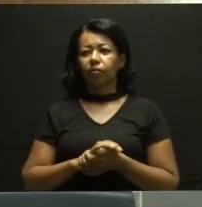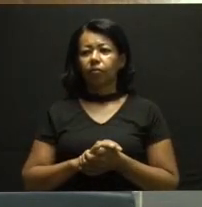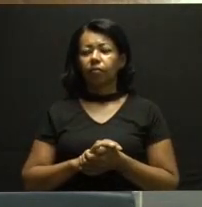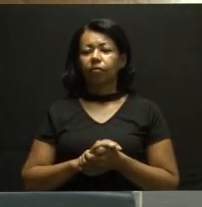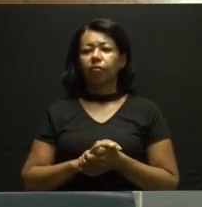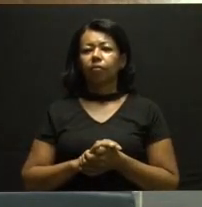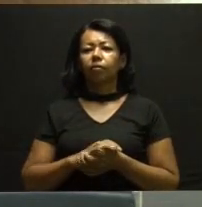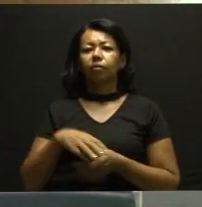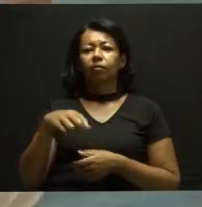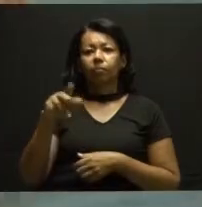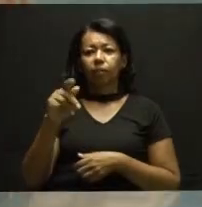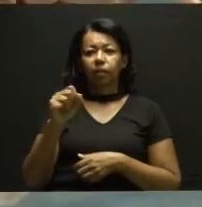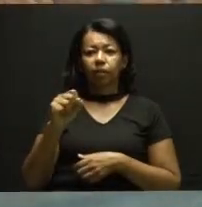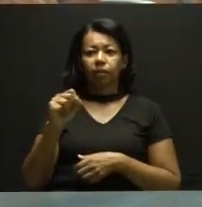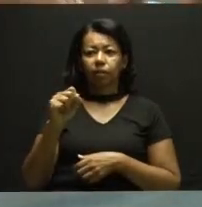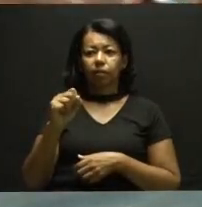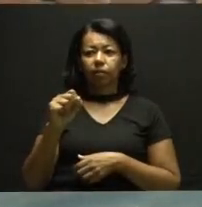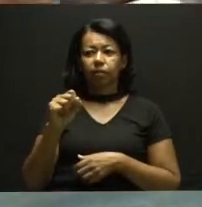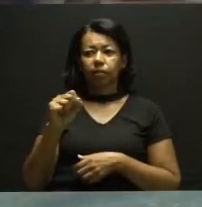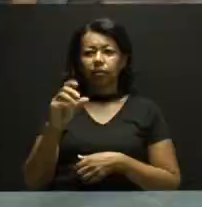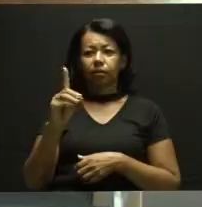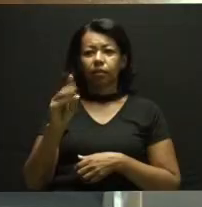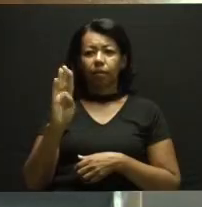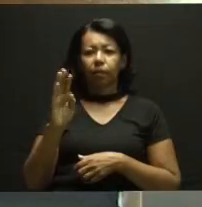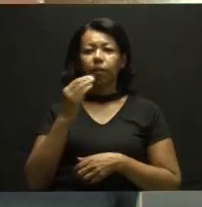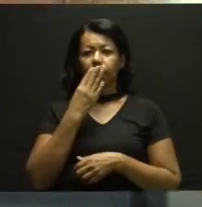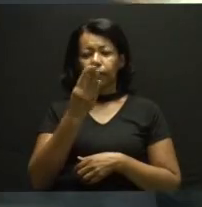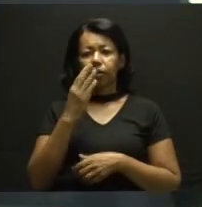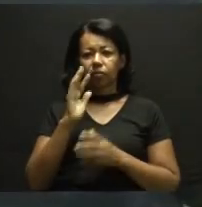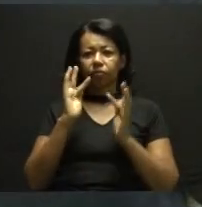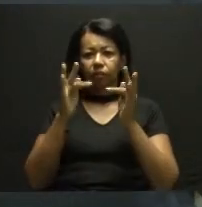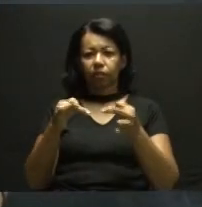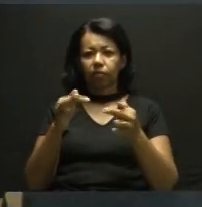número do psdb peço obstrução da sessão